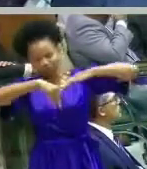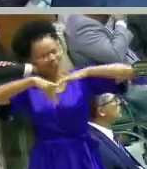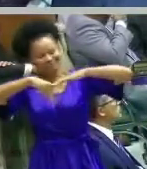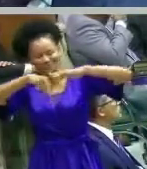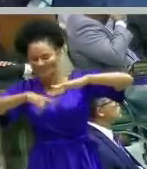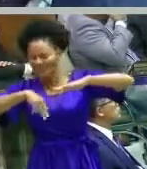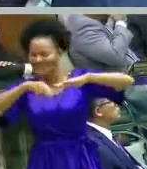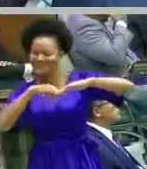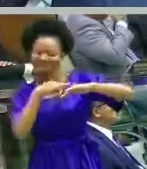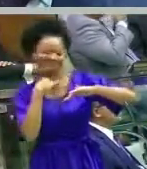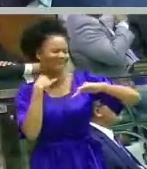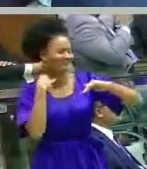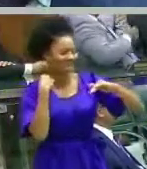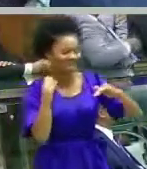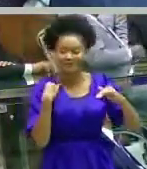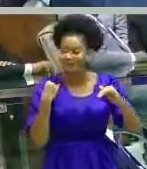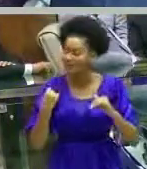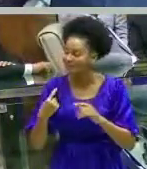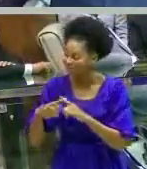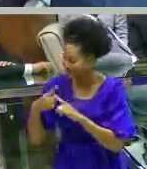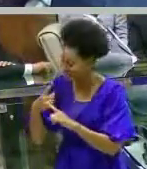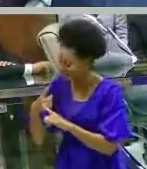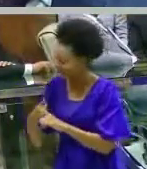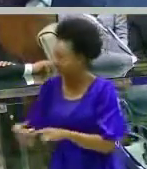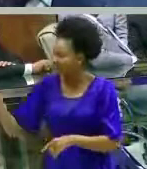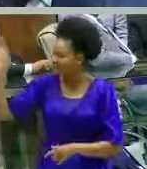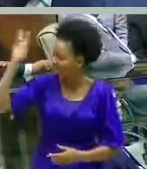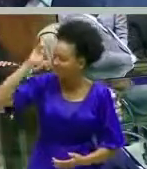afogarão. Eu sou